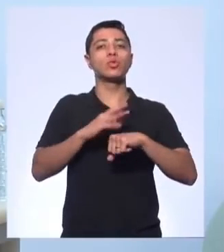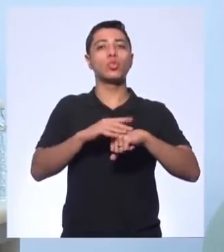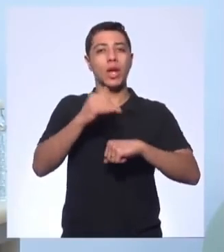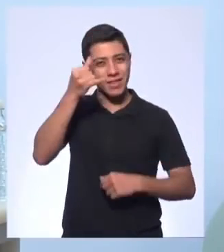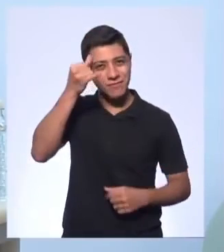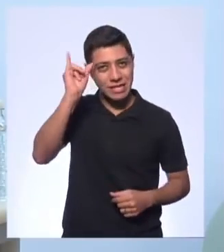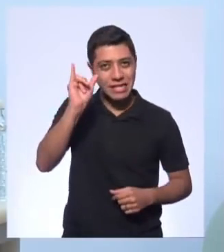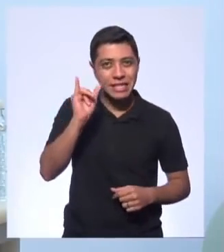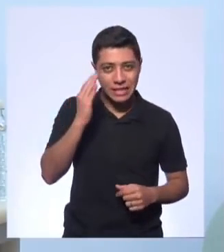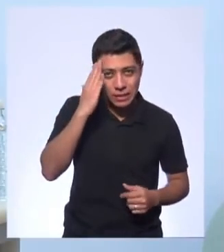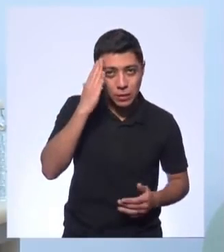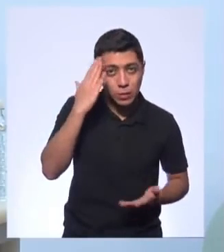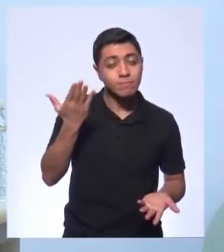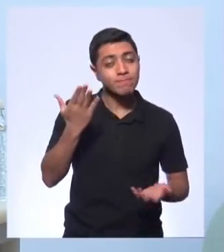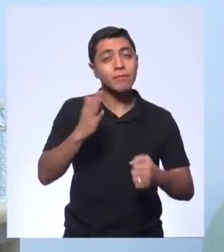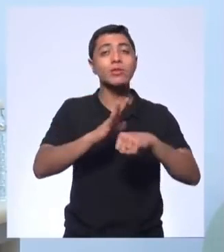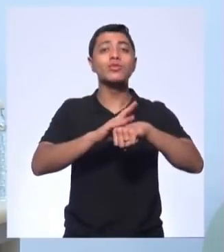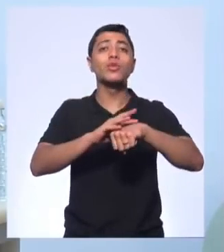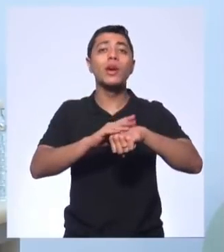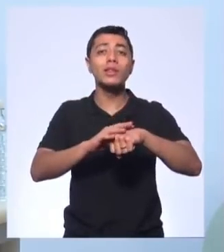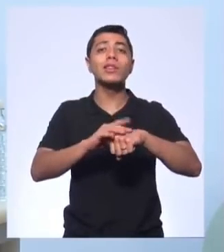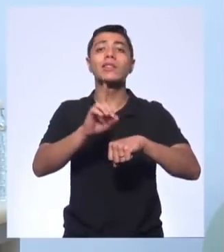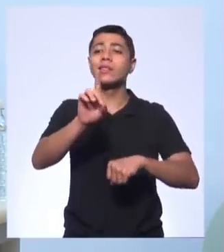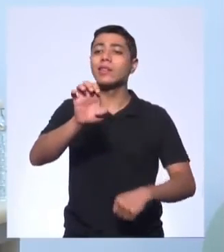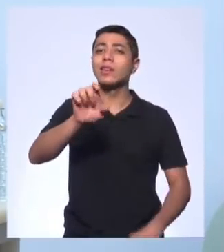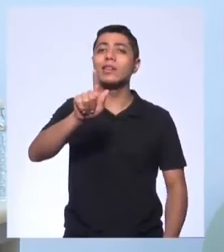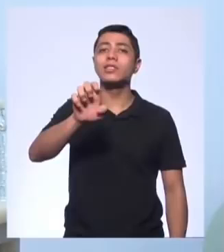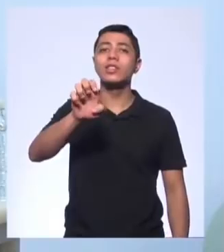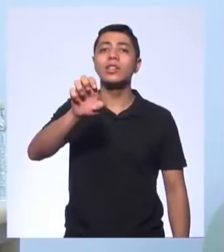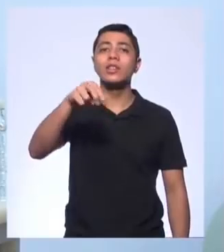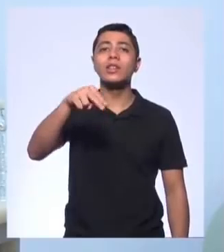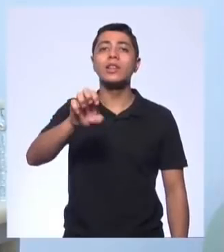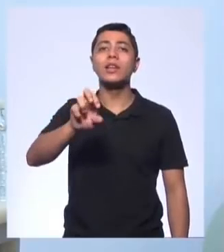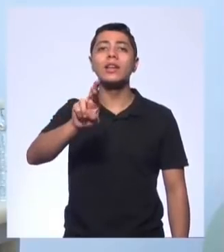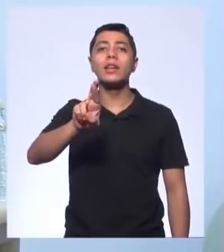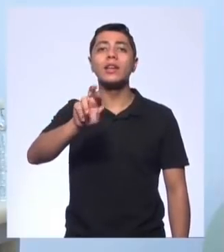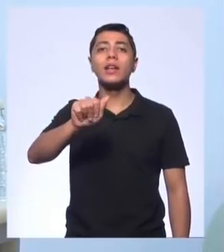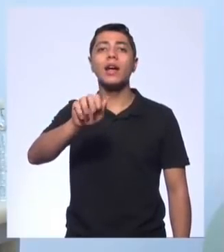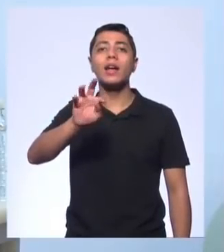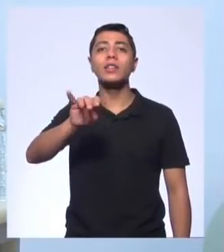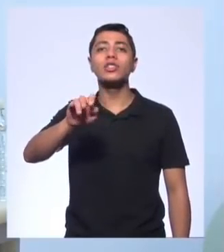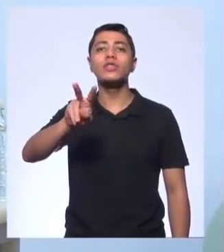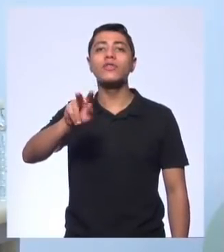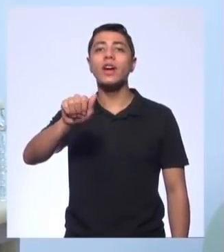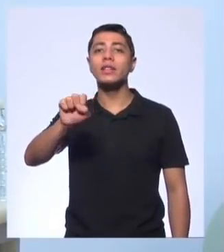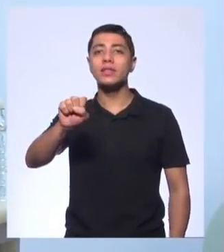acometem aí países, né, com mais frequência, países de